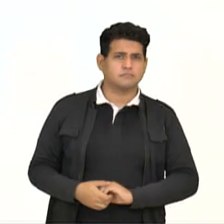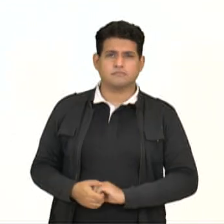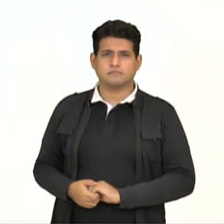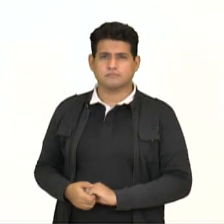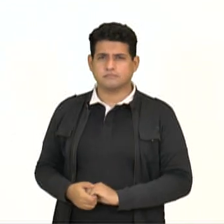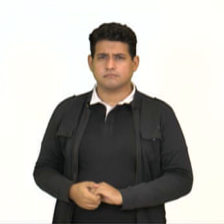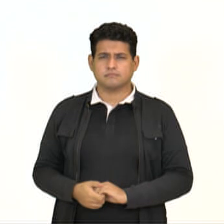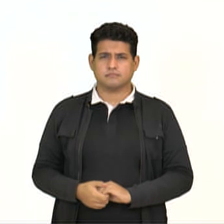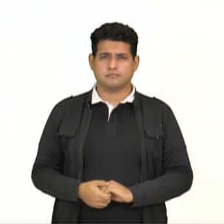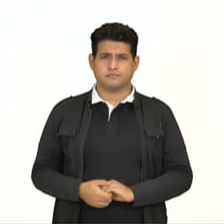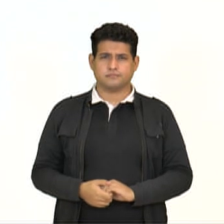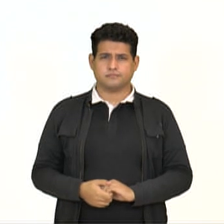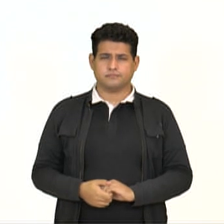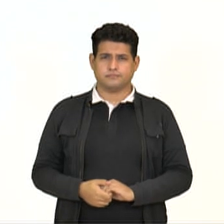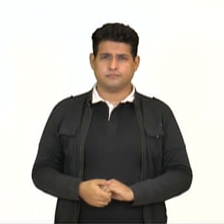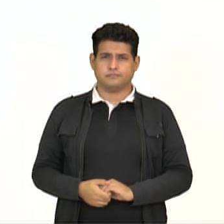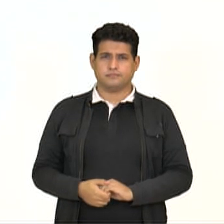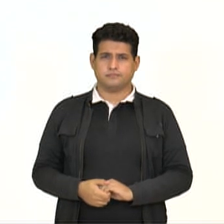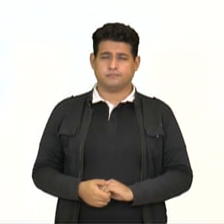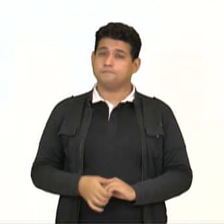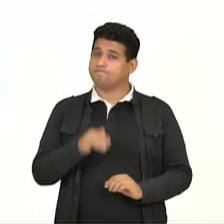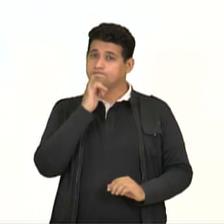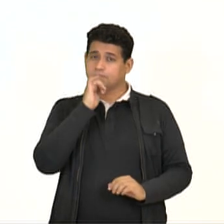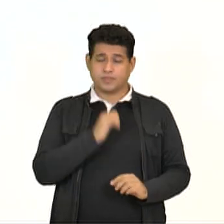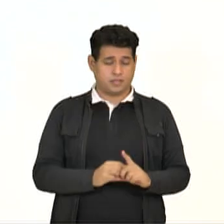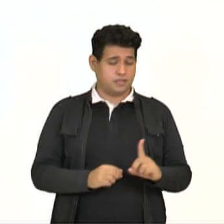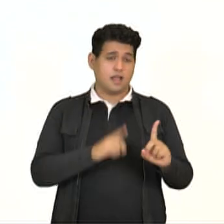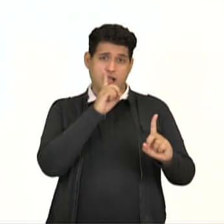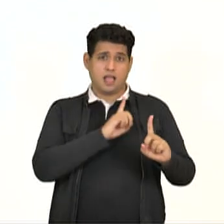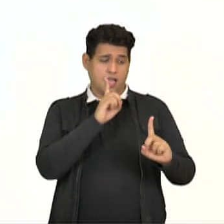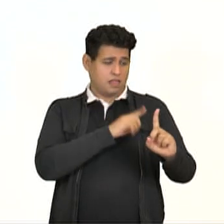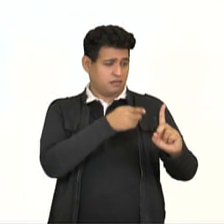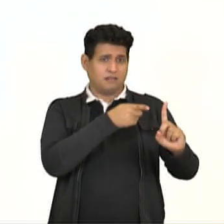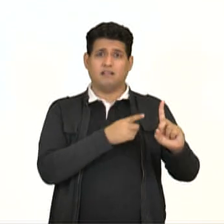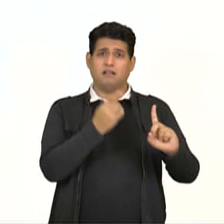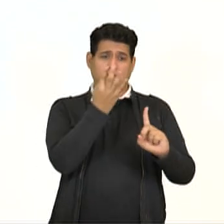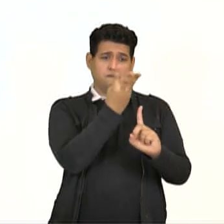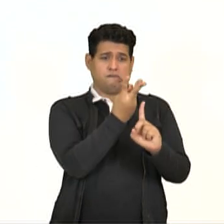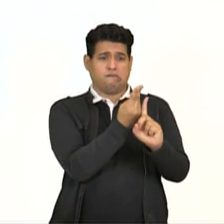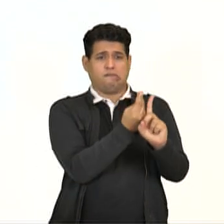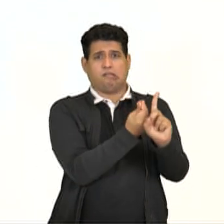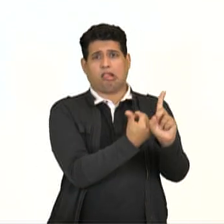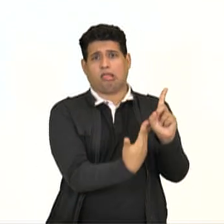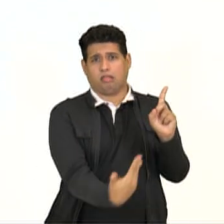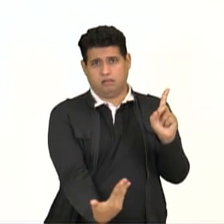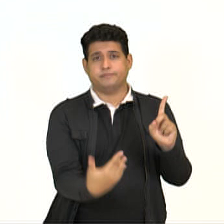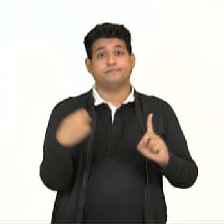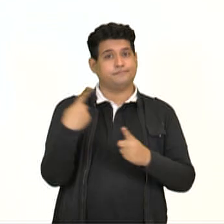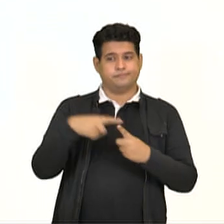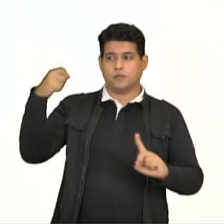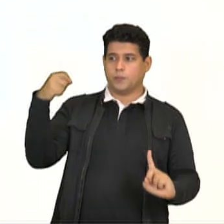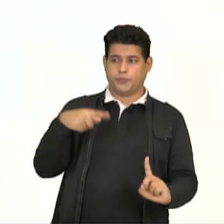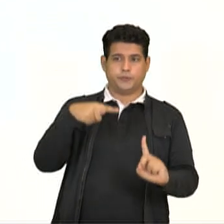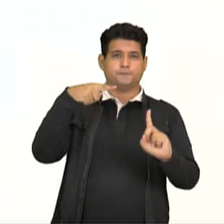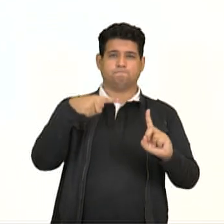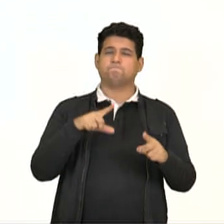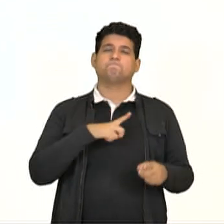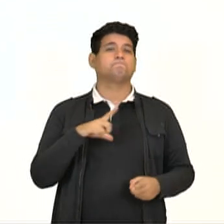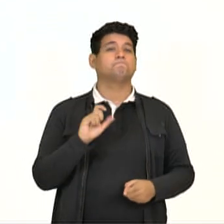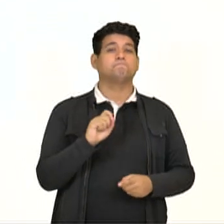é o resultado que eu vou ter? Um sorvete derretido. Então, veja, aqui eu tenho